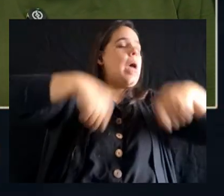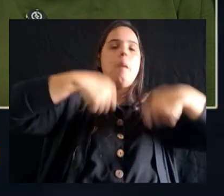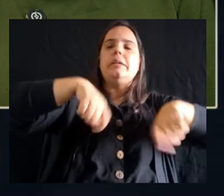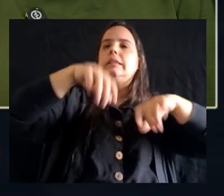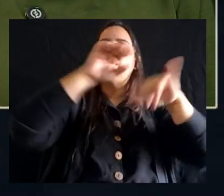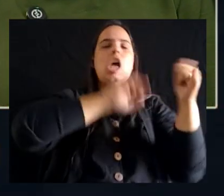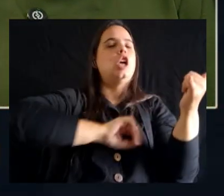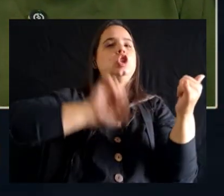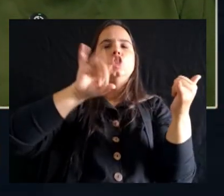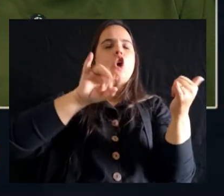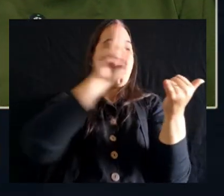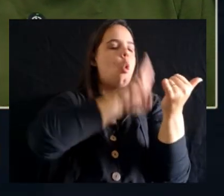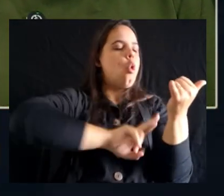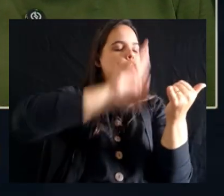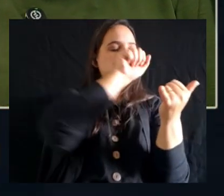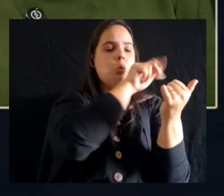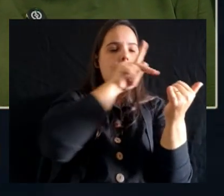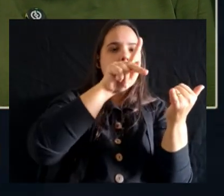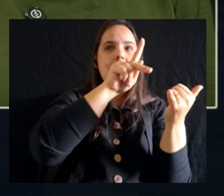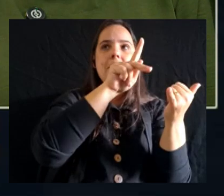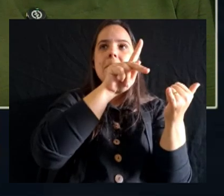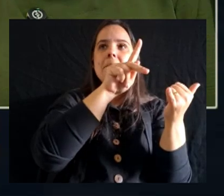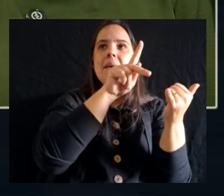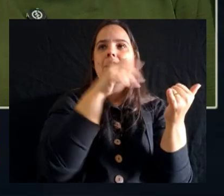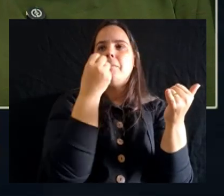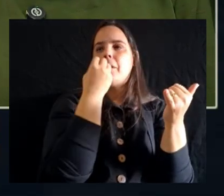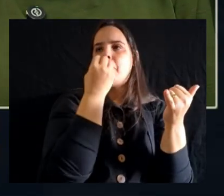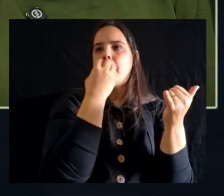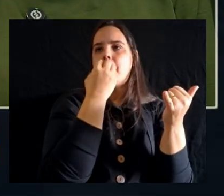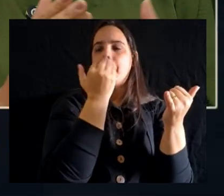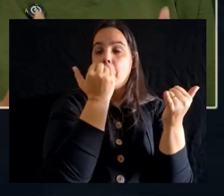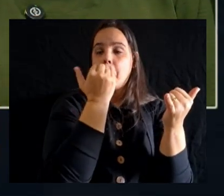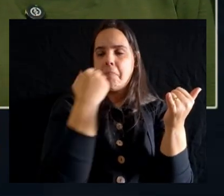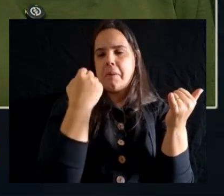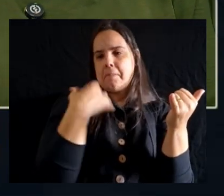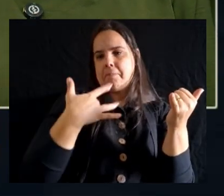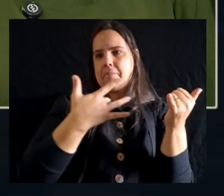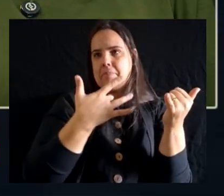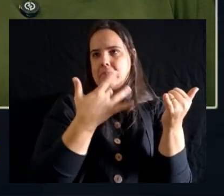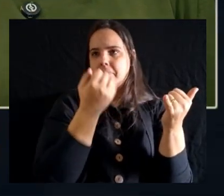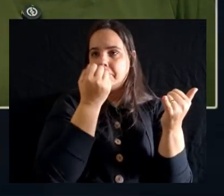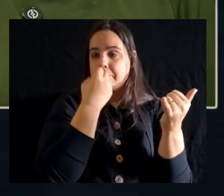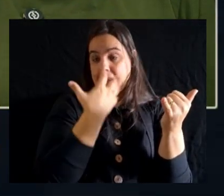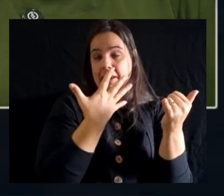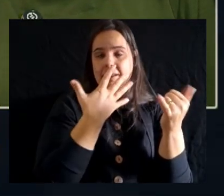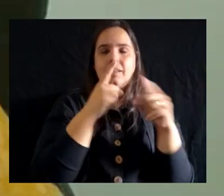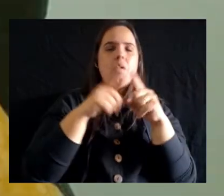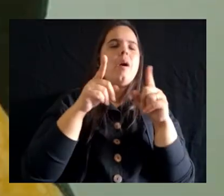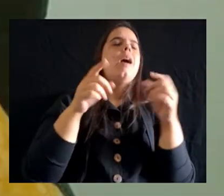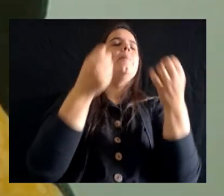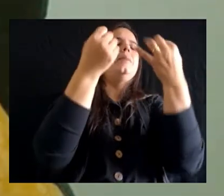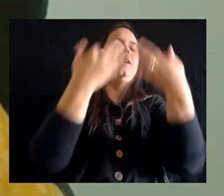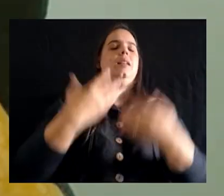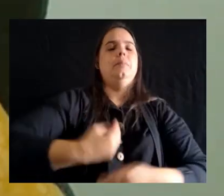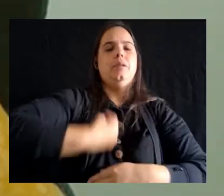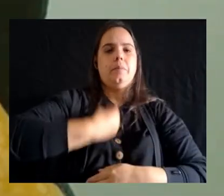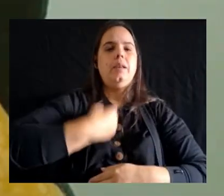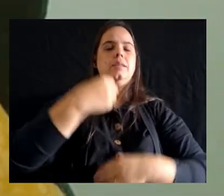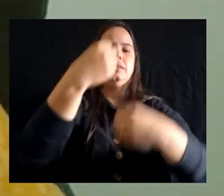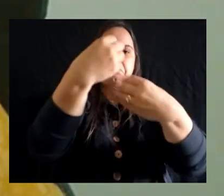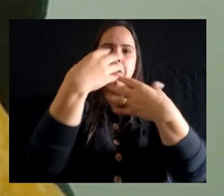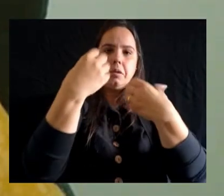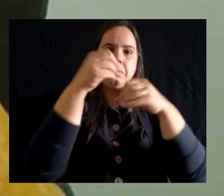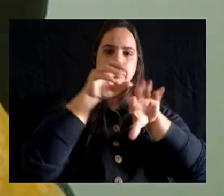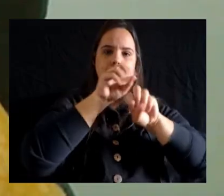ter uma nutrição saudável. Muito obrigada, viu? Obrigada pela sua presença e pelos seus ensinamentos. Eu que